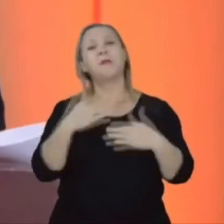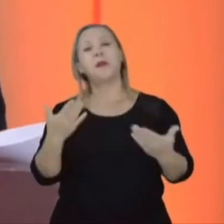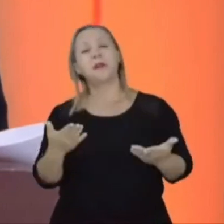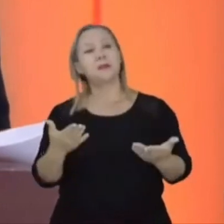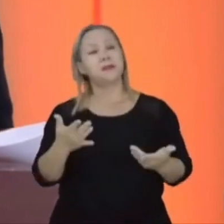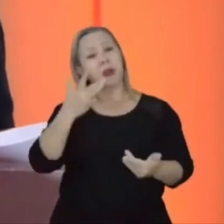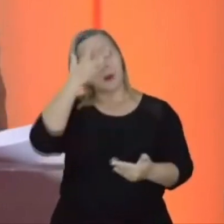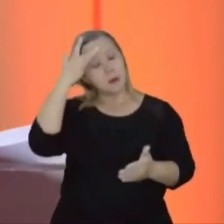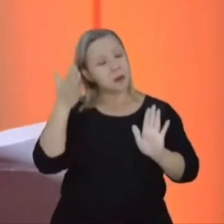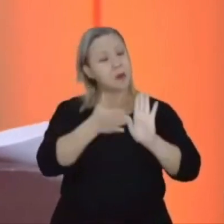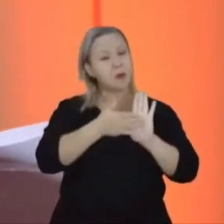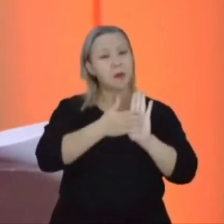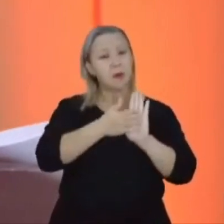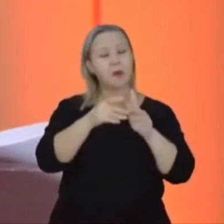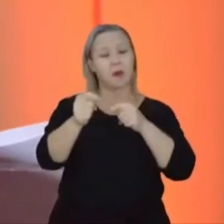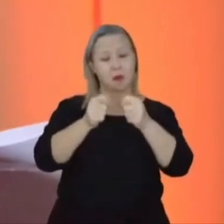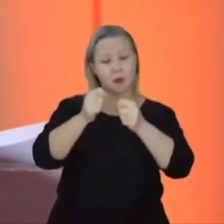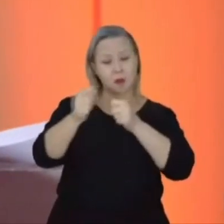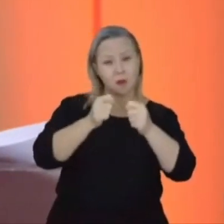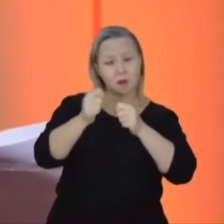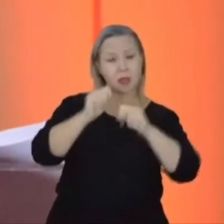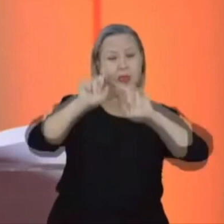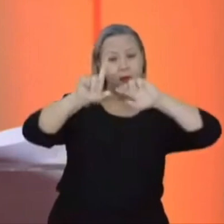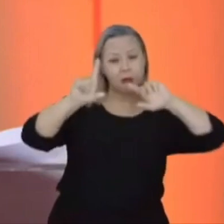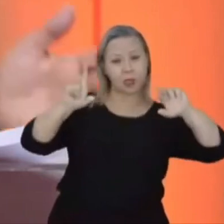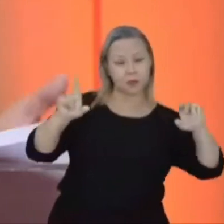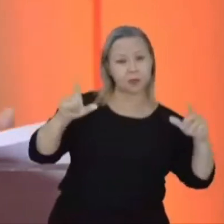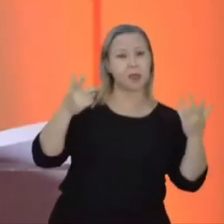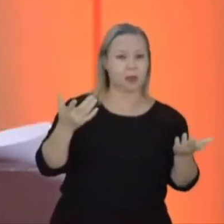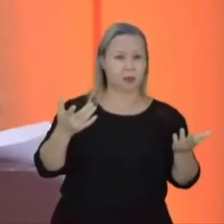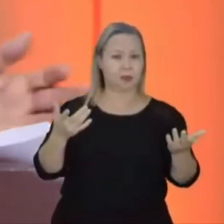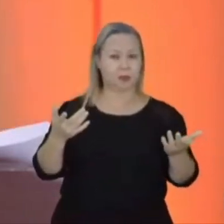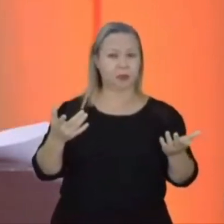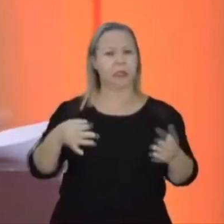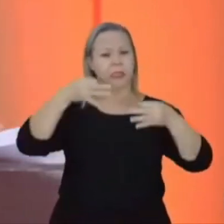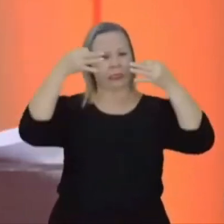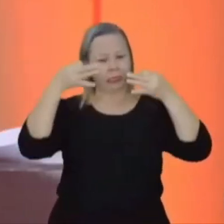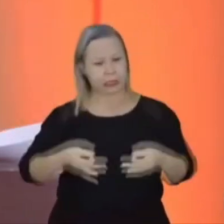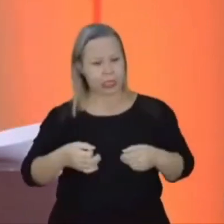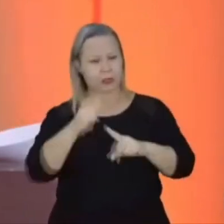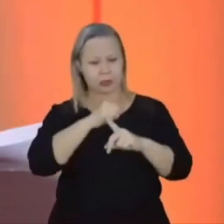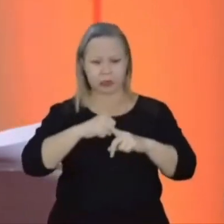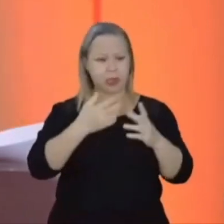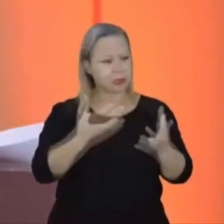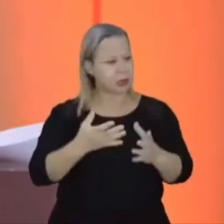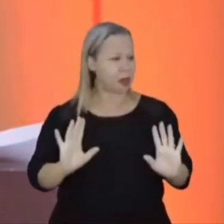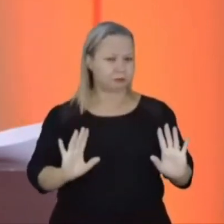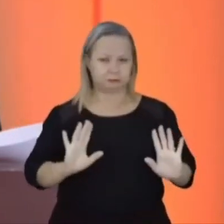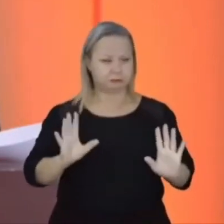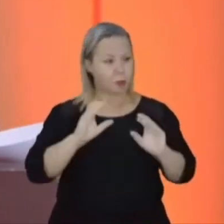regulação. Se está correto e a sociedade entende que está correto, que é assim mesmo, tudo bem que fica assim. Não sou eu